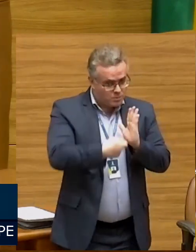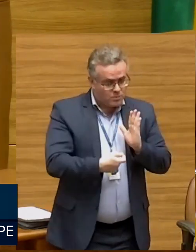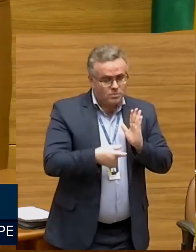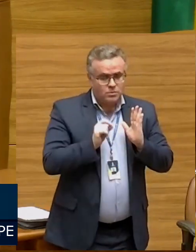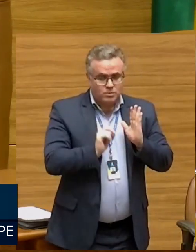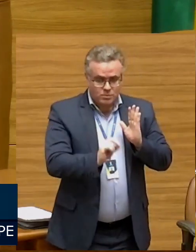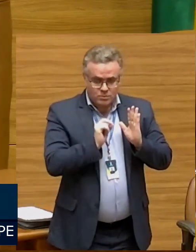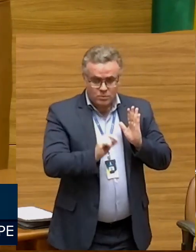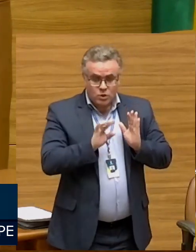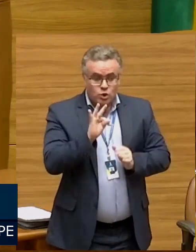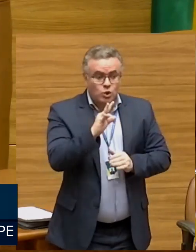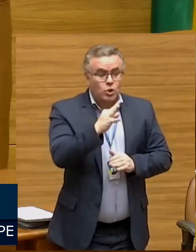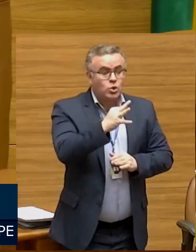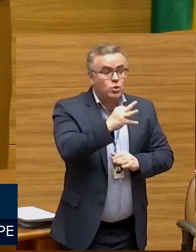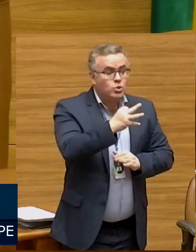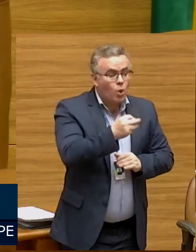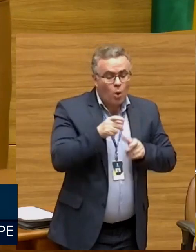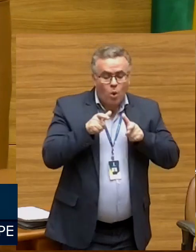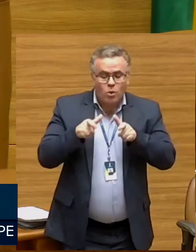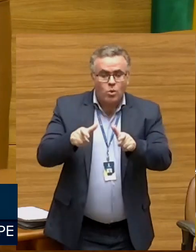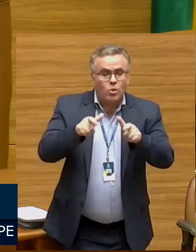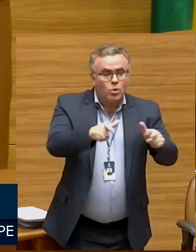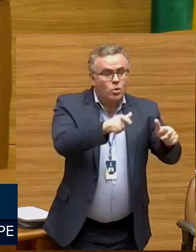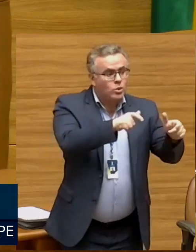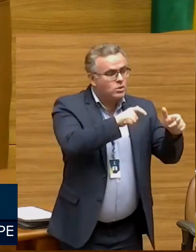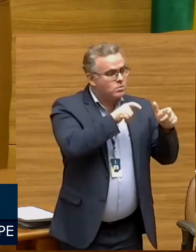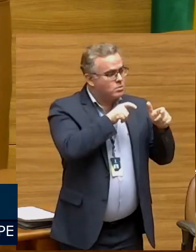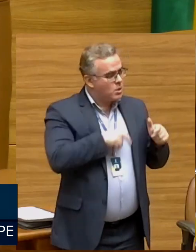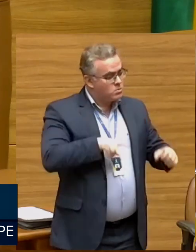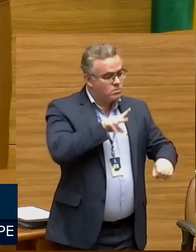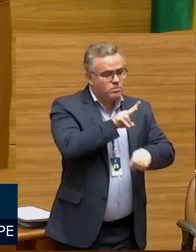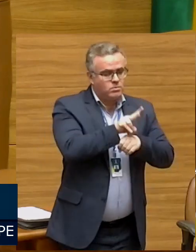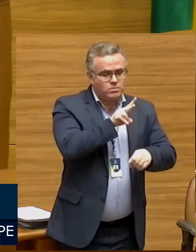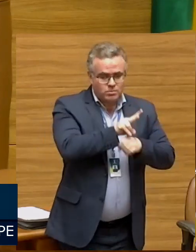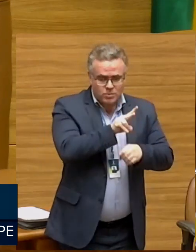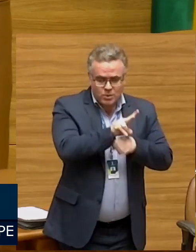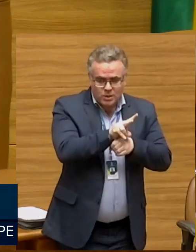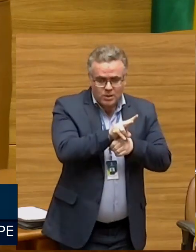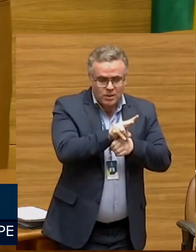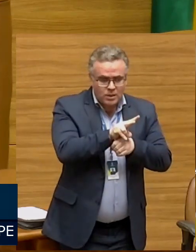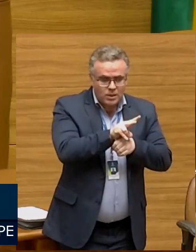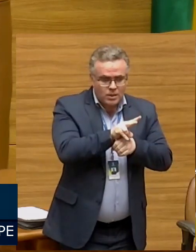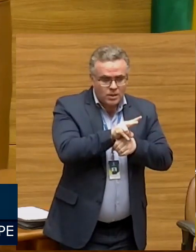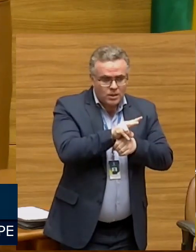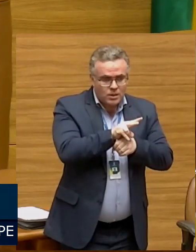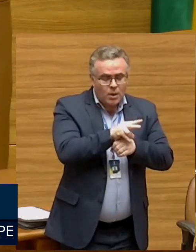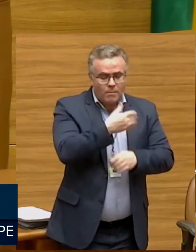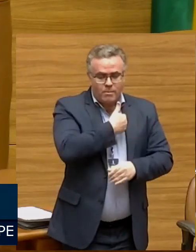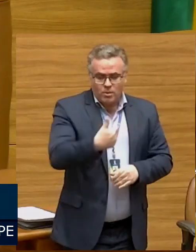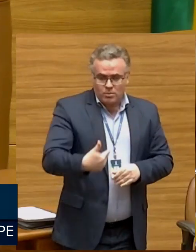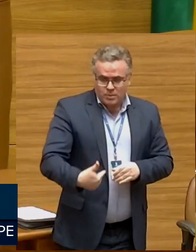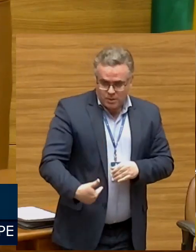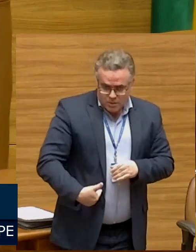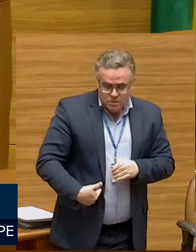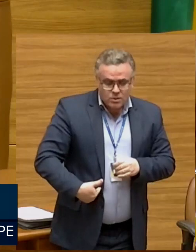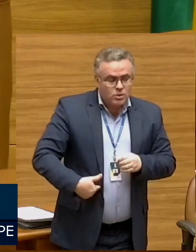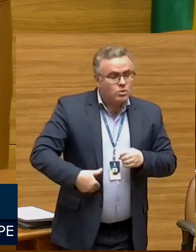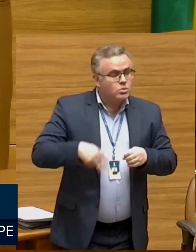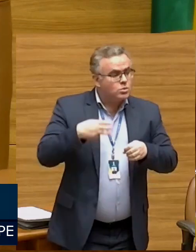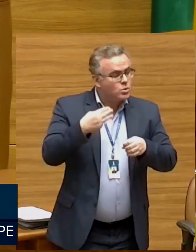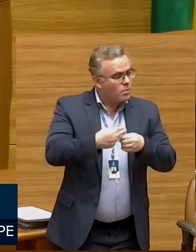os setores voltados para o atendimento externo das repartições públicas